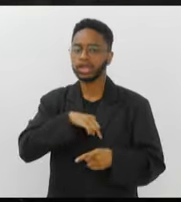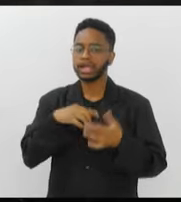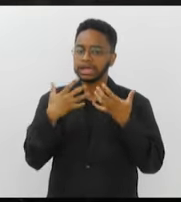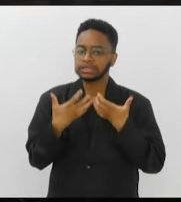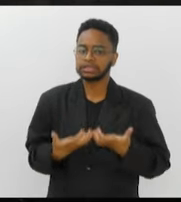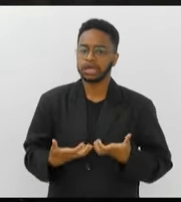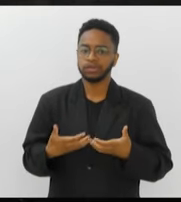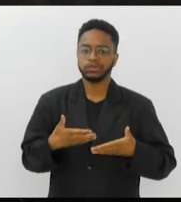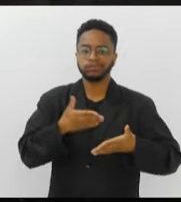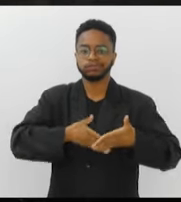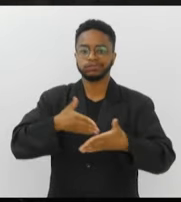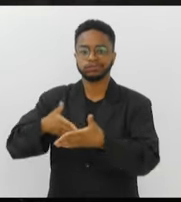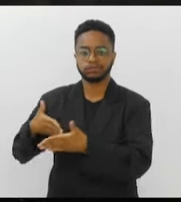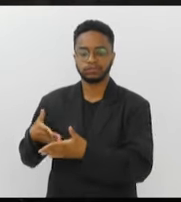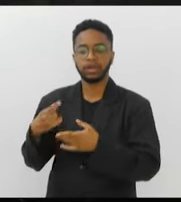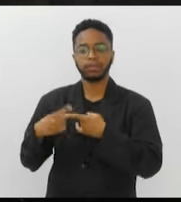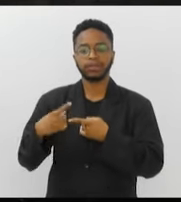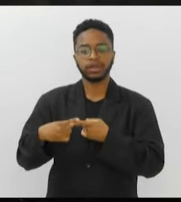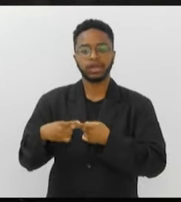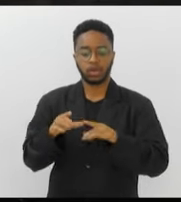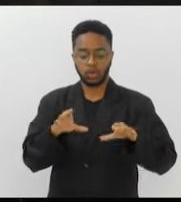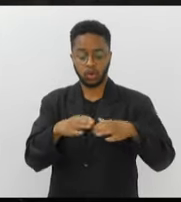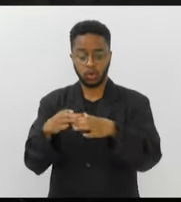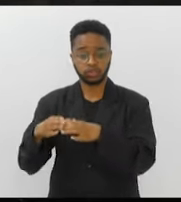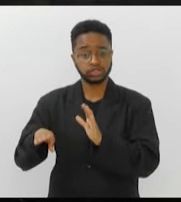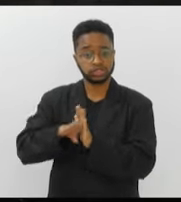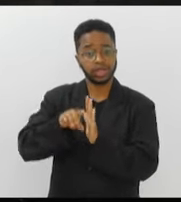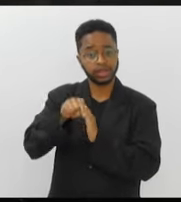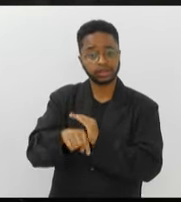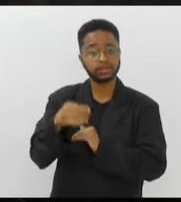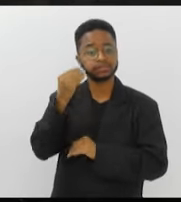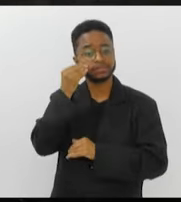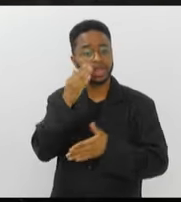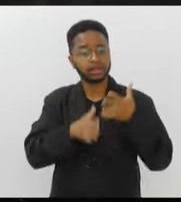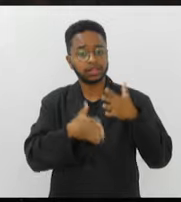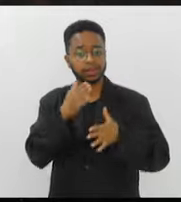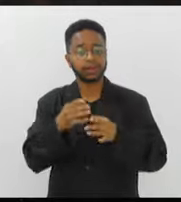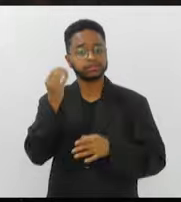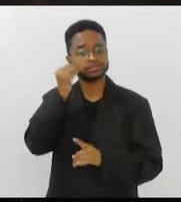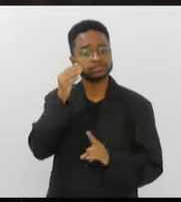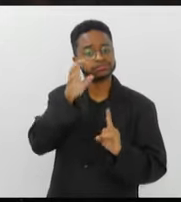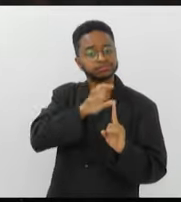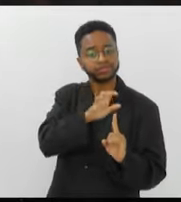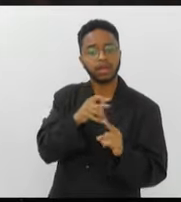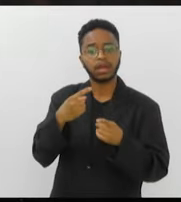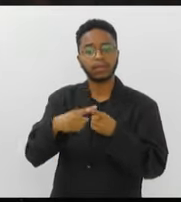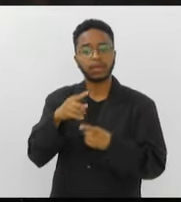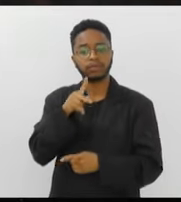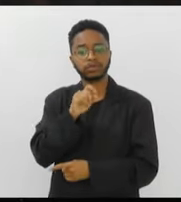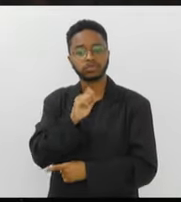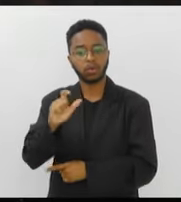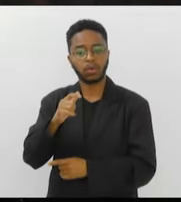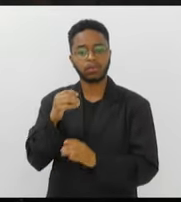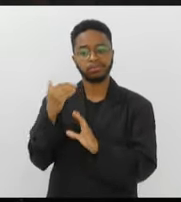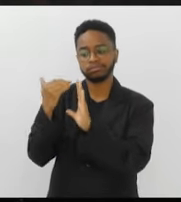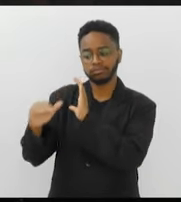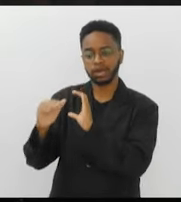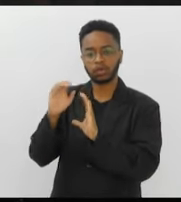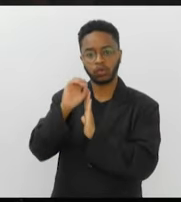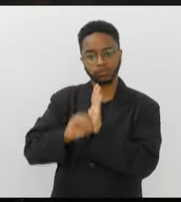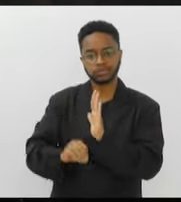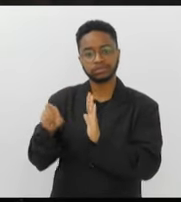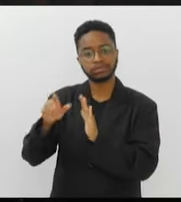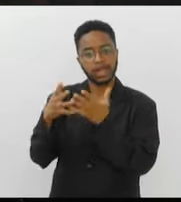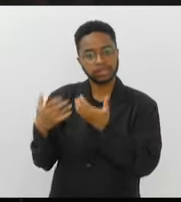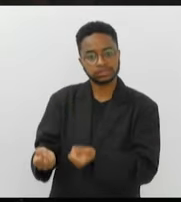encurralado. Que ele vem para cá só queria amedrontar, só queria pressionar. O pessoal manda ofício para lá, ele atende. Aí